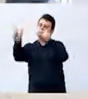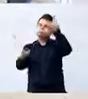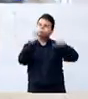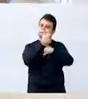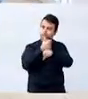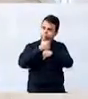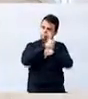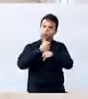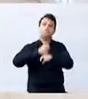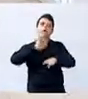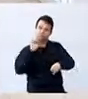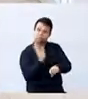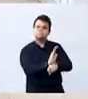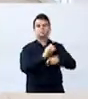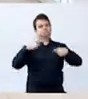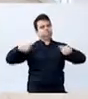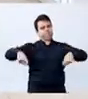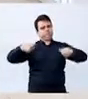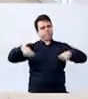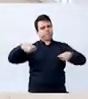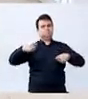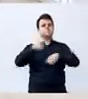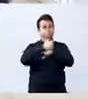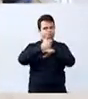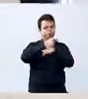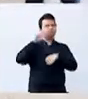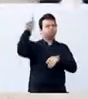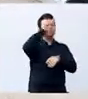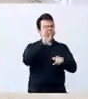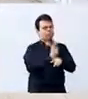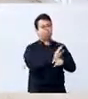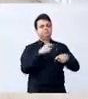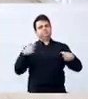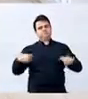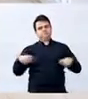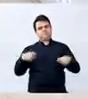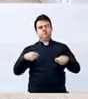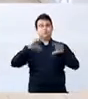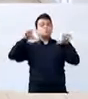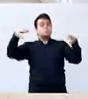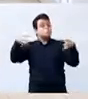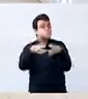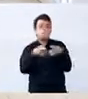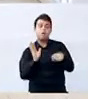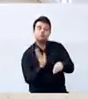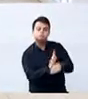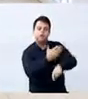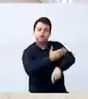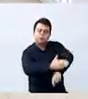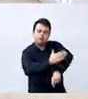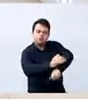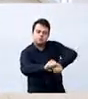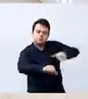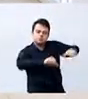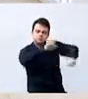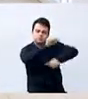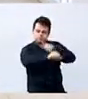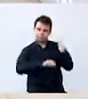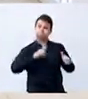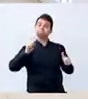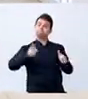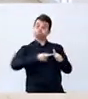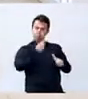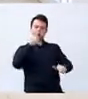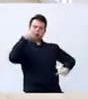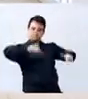multidisciplinar e também profissional, que é uma equipe de reabilitação, que passa por uma avaliação